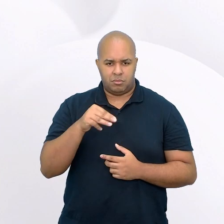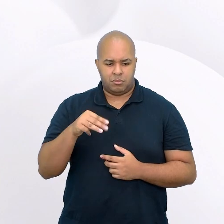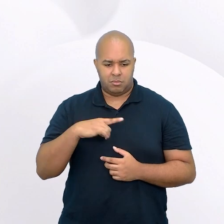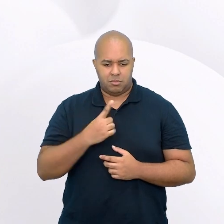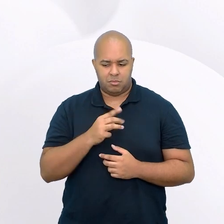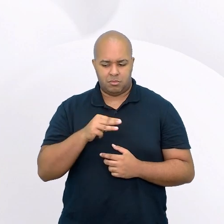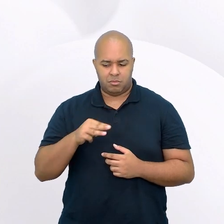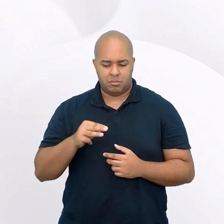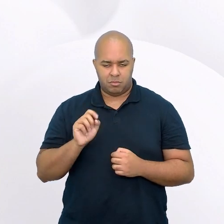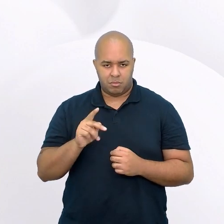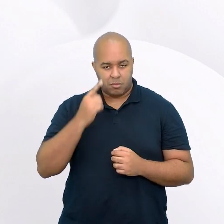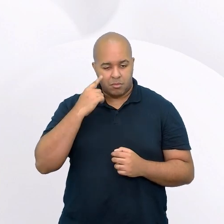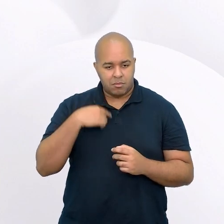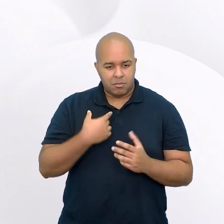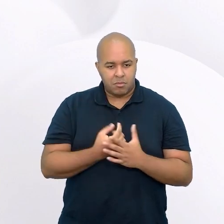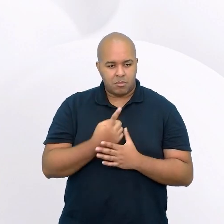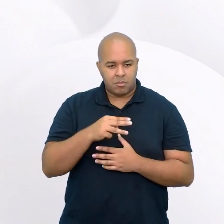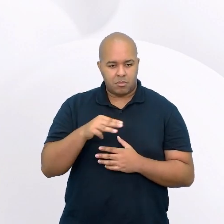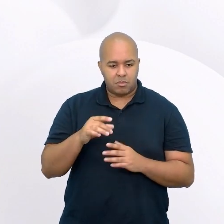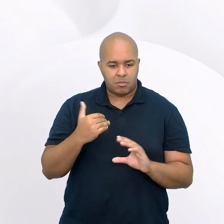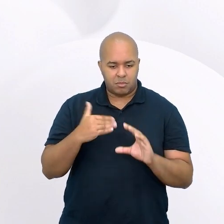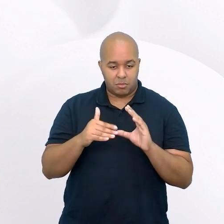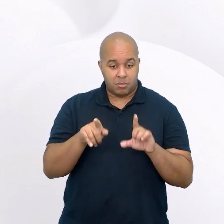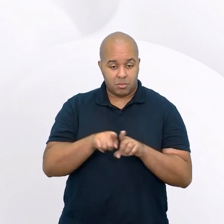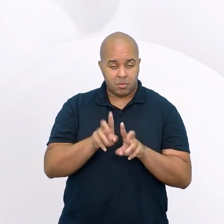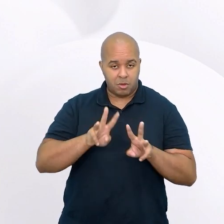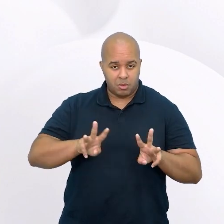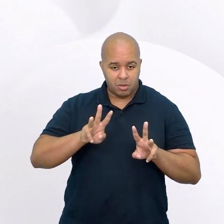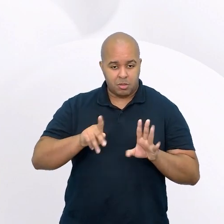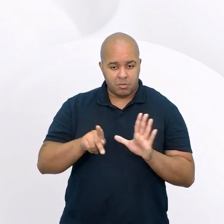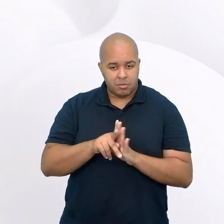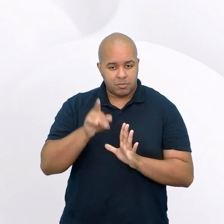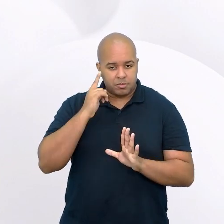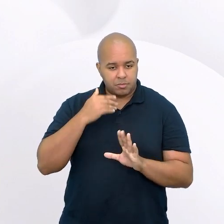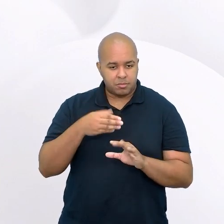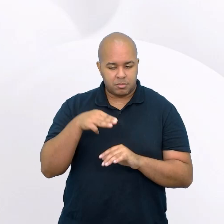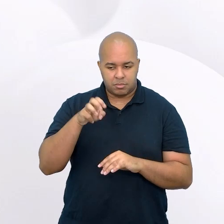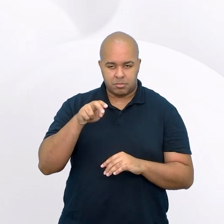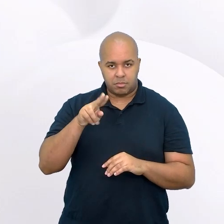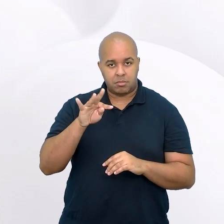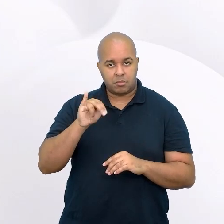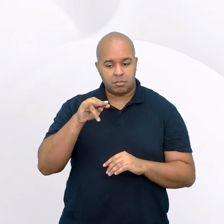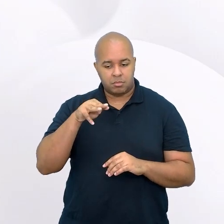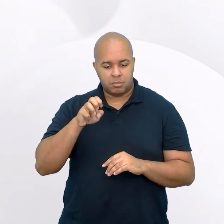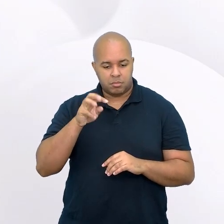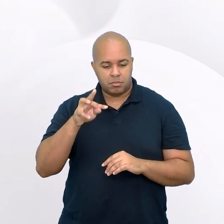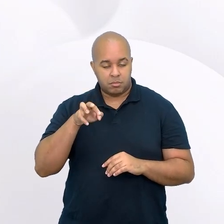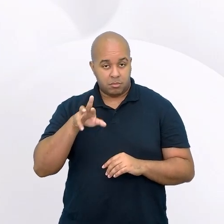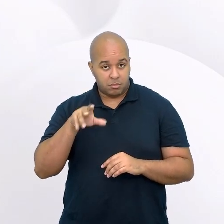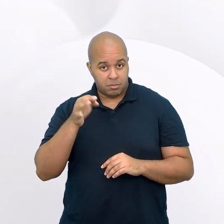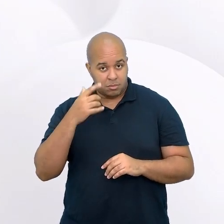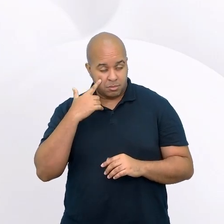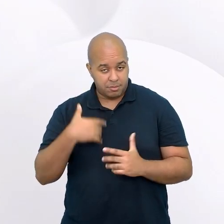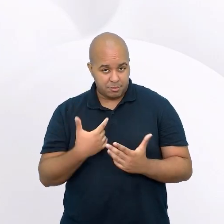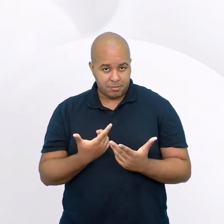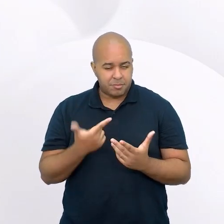um minutinho e vamos por também no chat né o link do meu time é para vocês